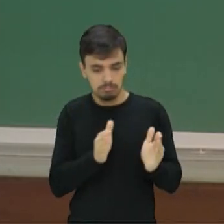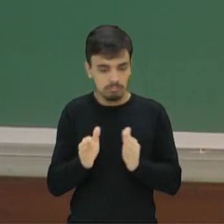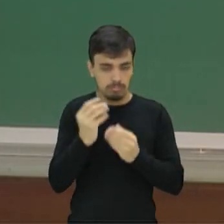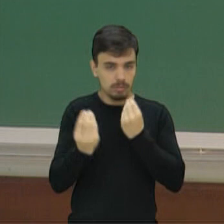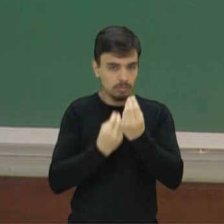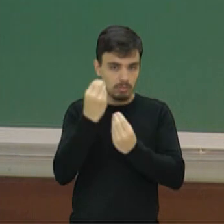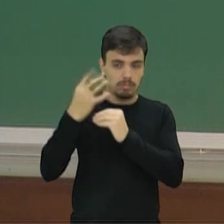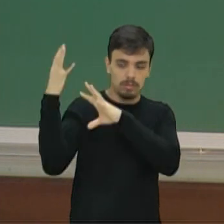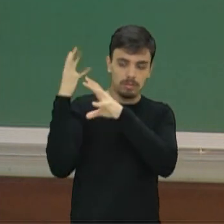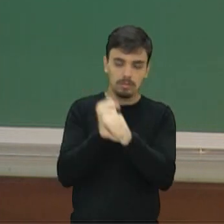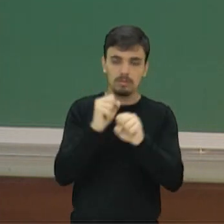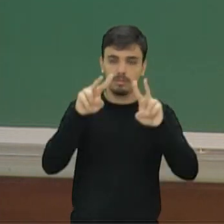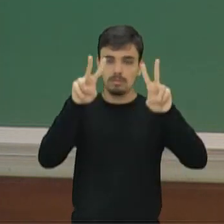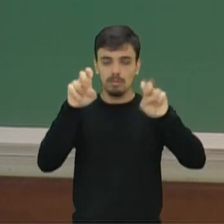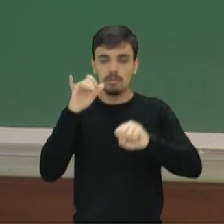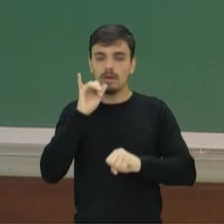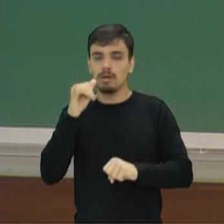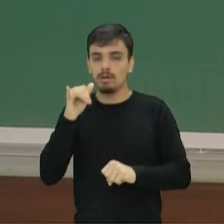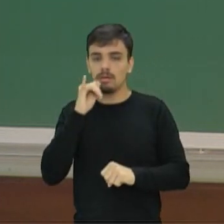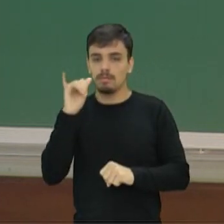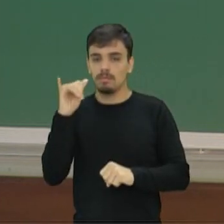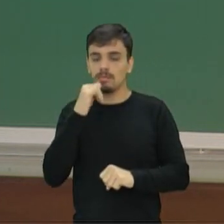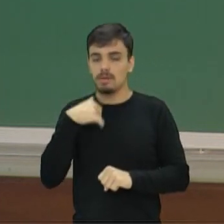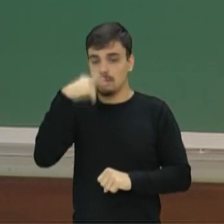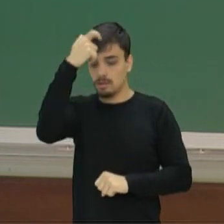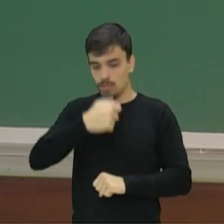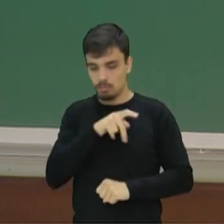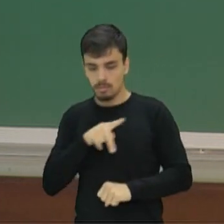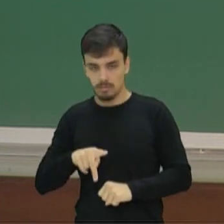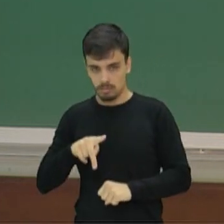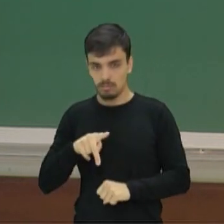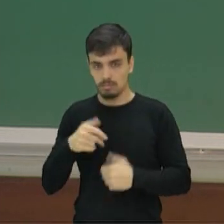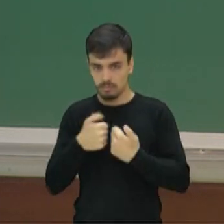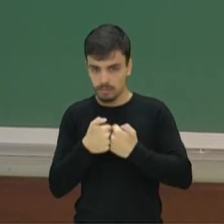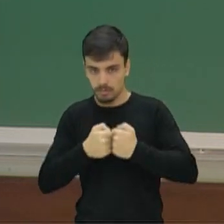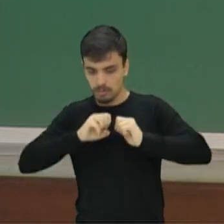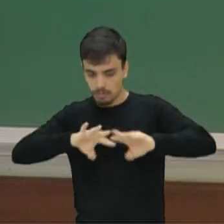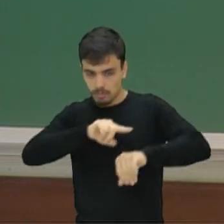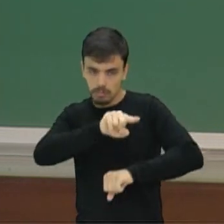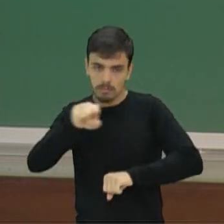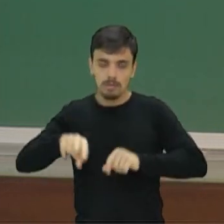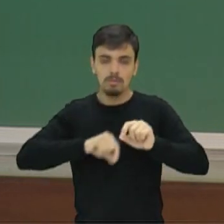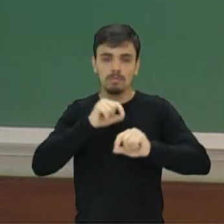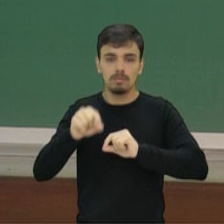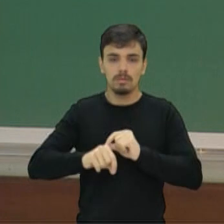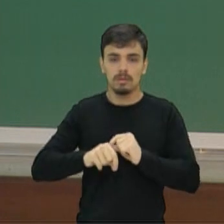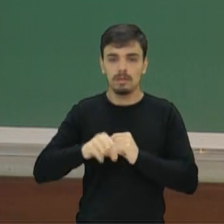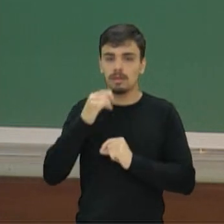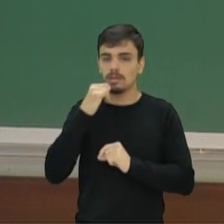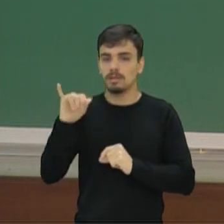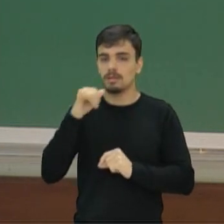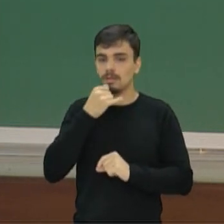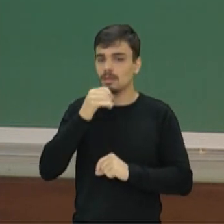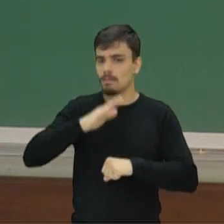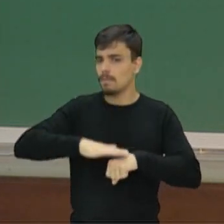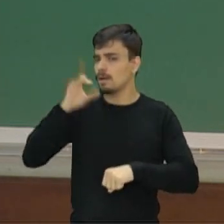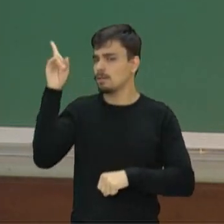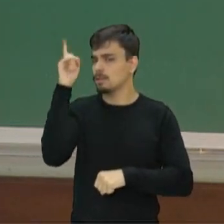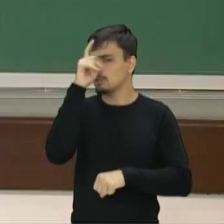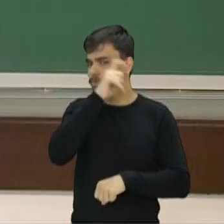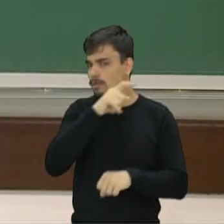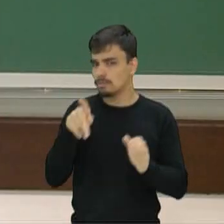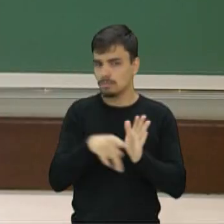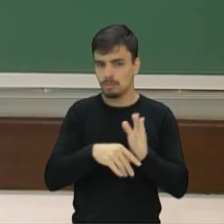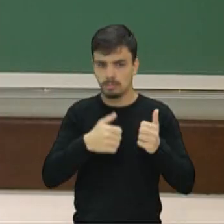a revisão da eletricidade, eu como professor de física, eu falo para vocês que a eletricidade é uma das partes mais difíceis da física.